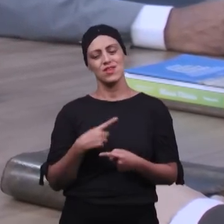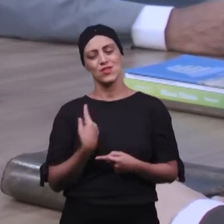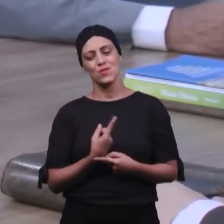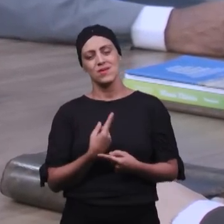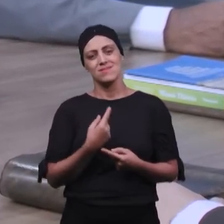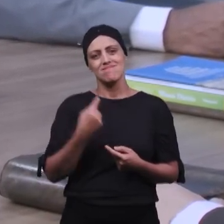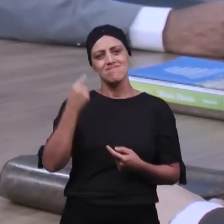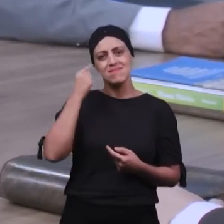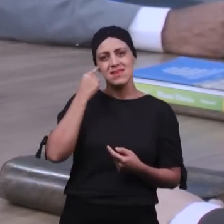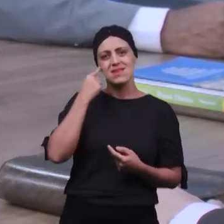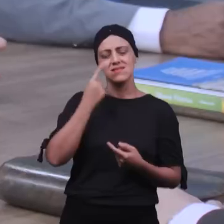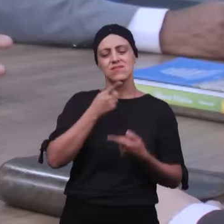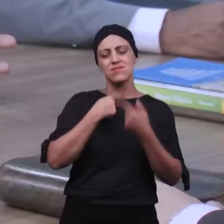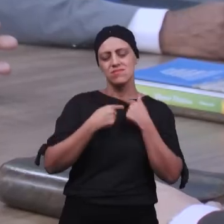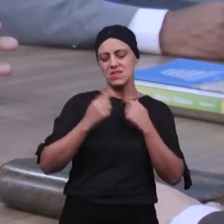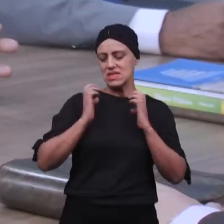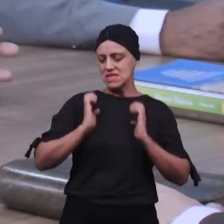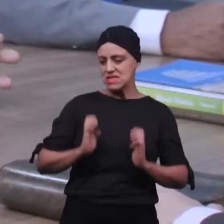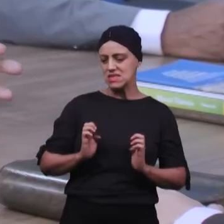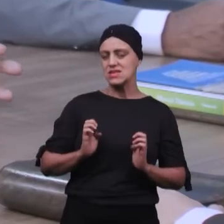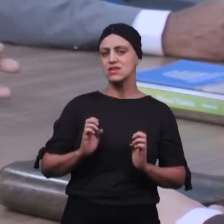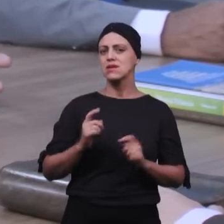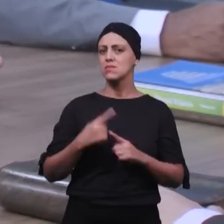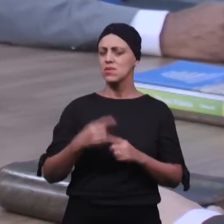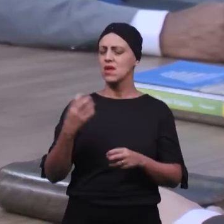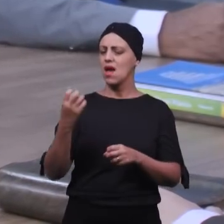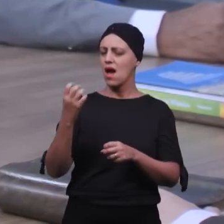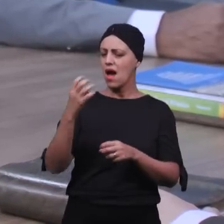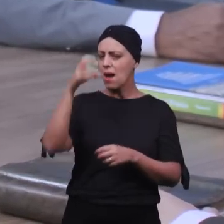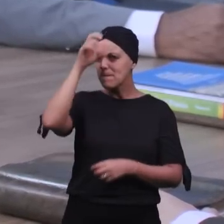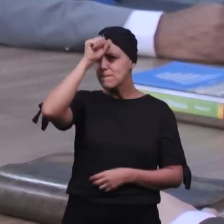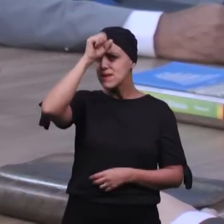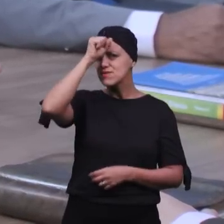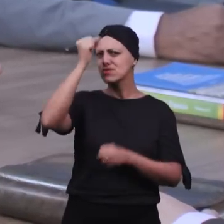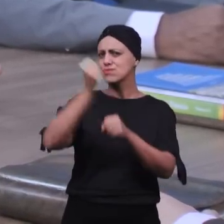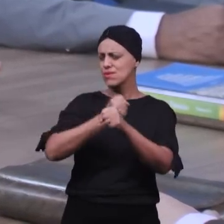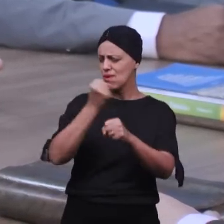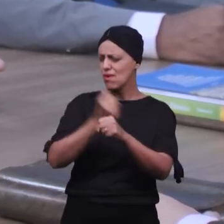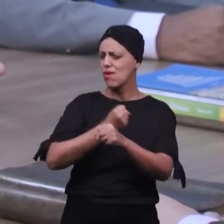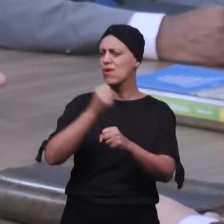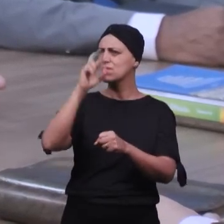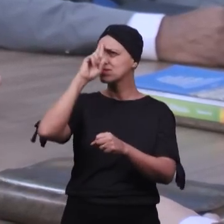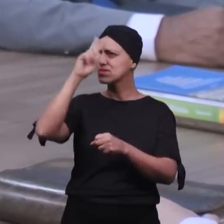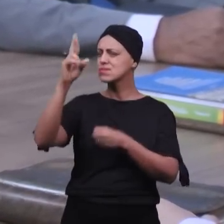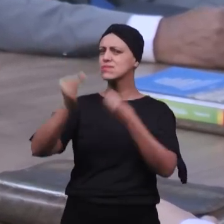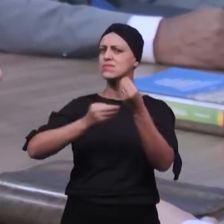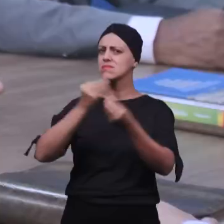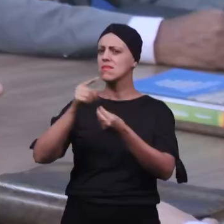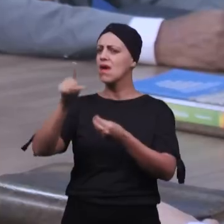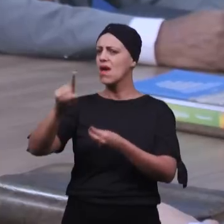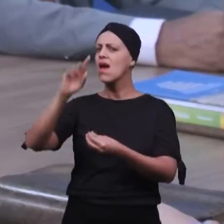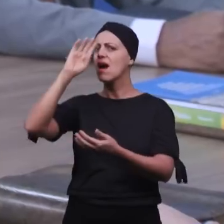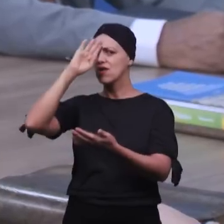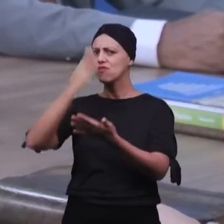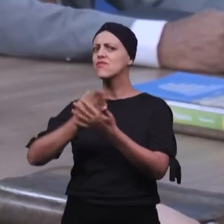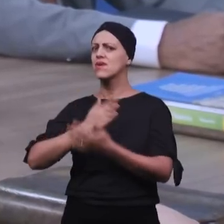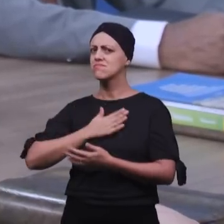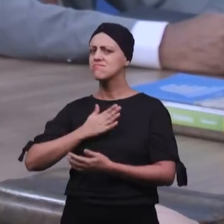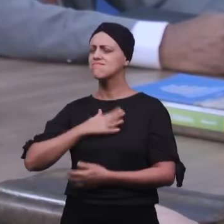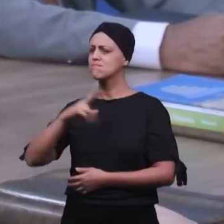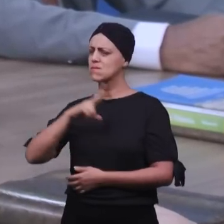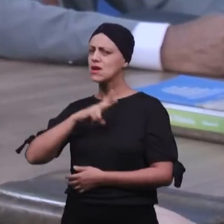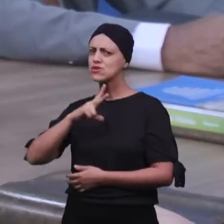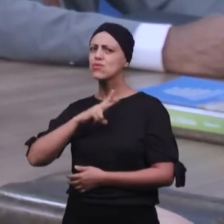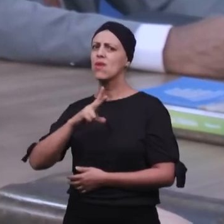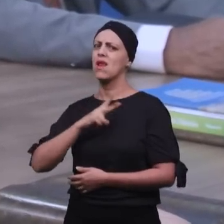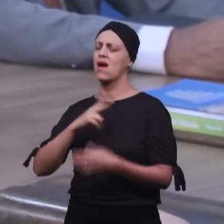temos aprendido nessa obra, né, a confiança daqueles que ligam, pessoas que ligam com as suas necessidades, com as suas